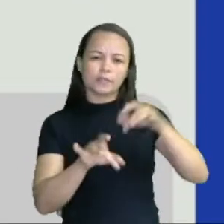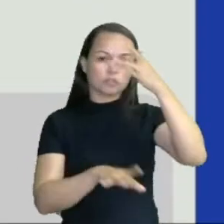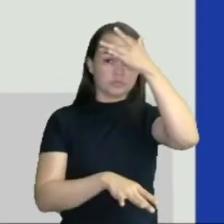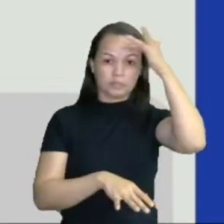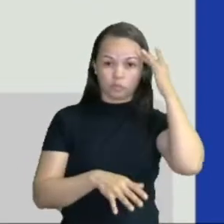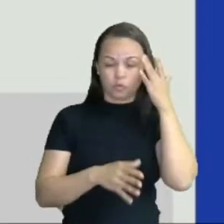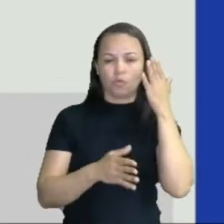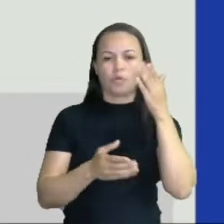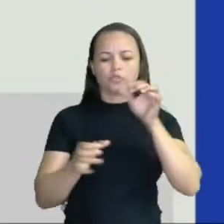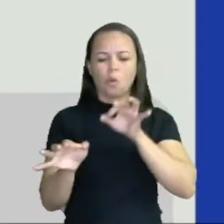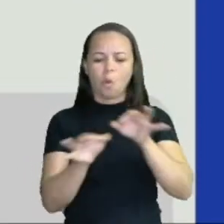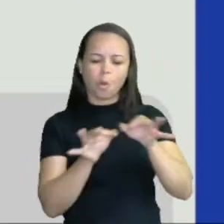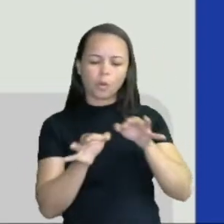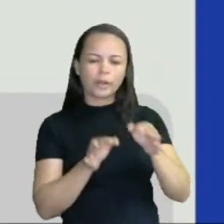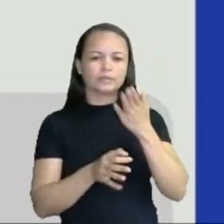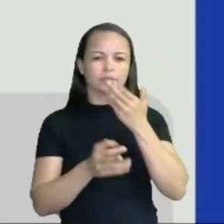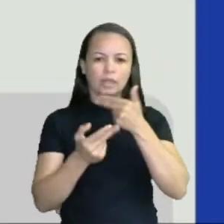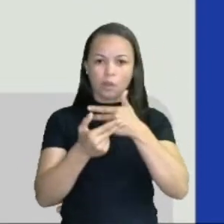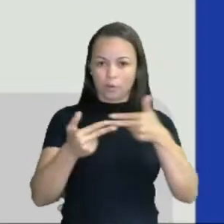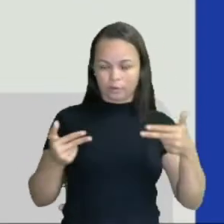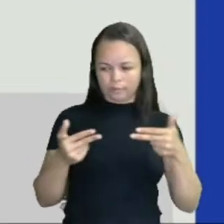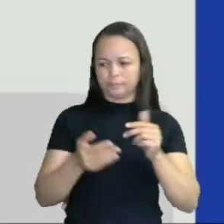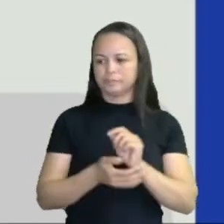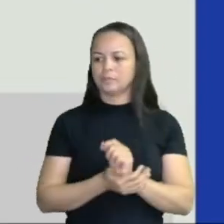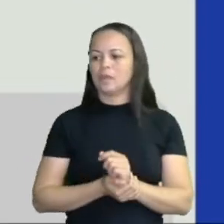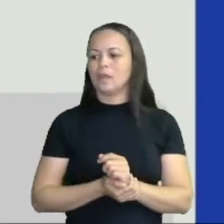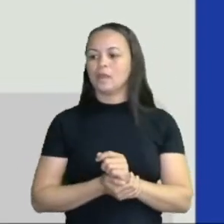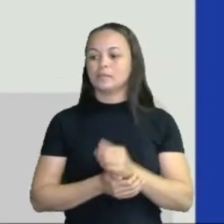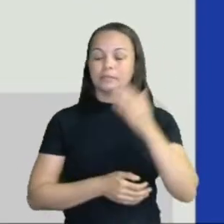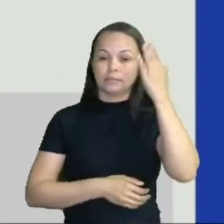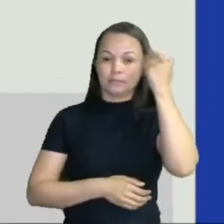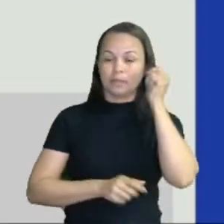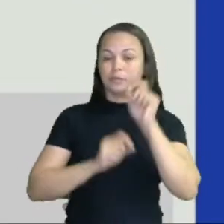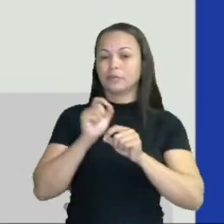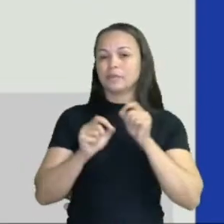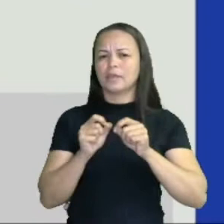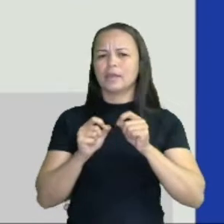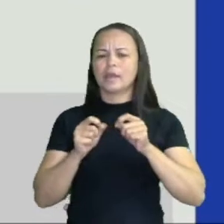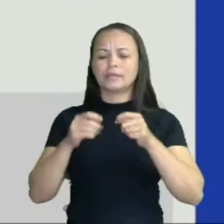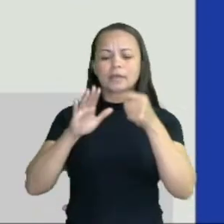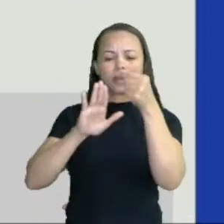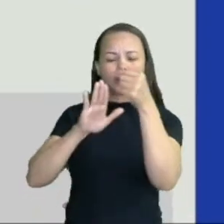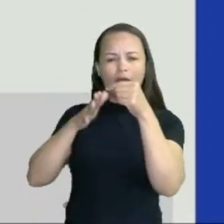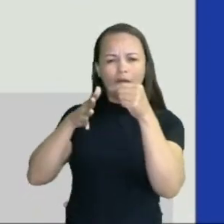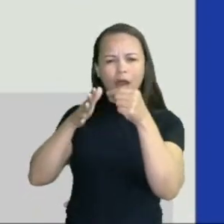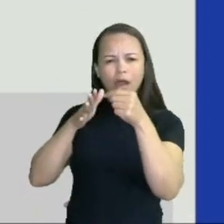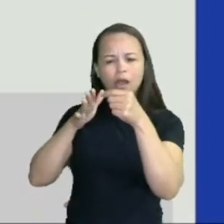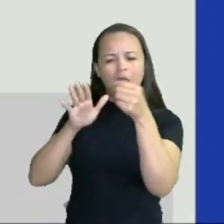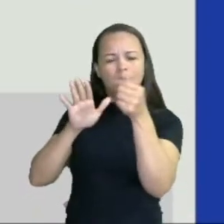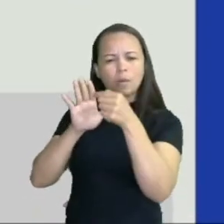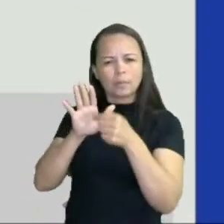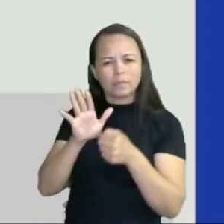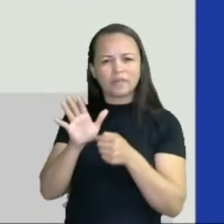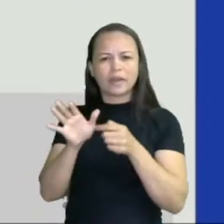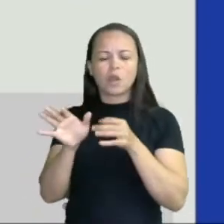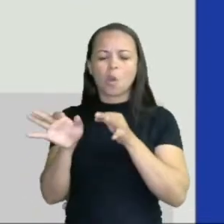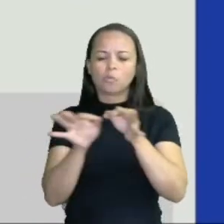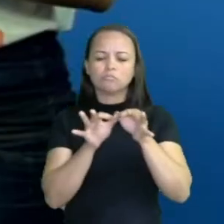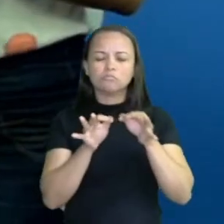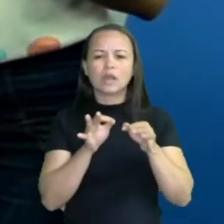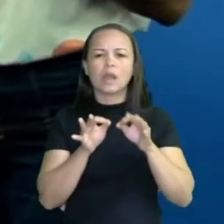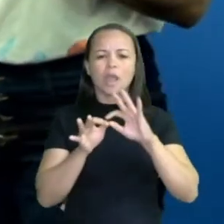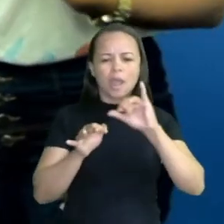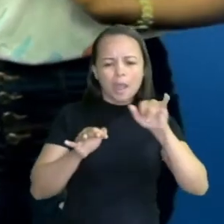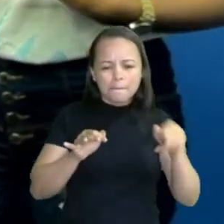que venha dividido entre ingredientes e modo de preparo. Sendo que essa receita ela é diferenciada porque ela vai reaproveitar.